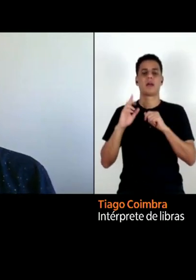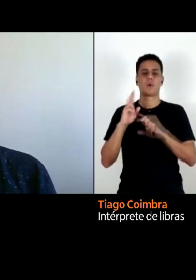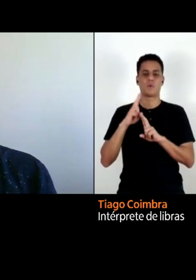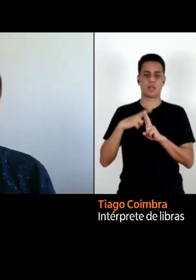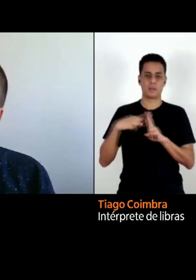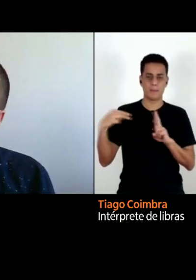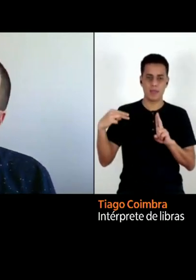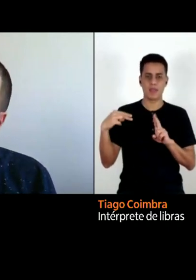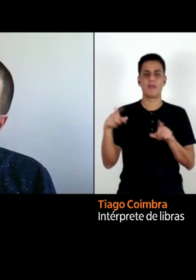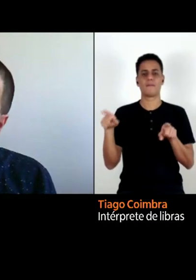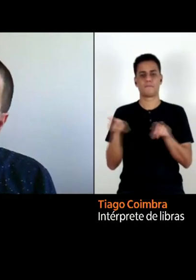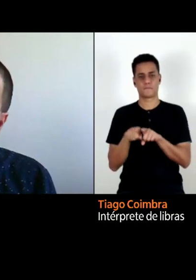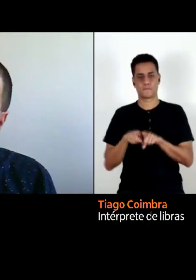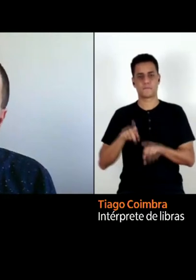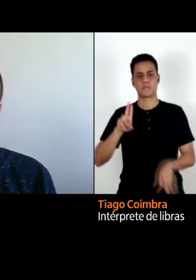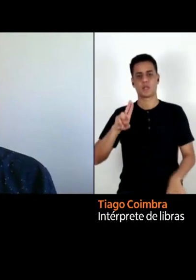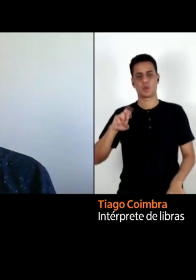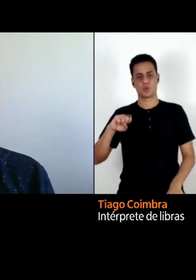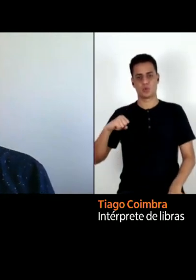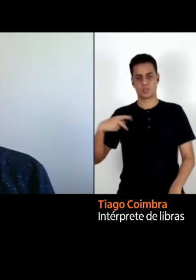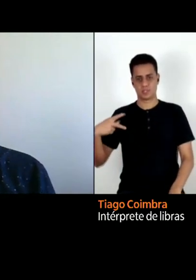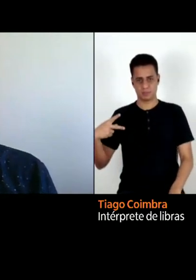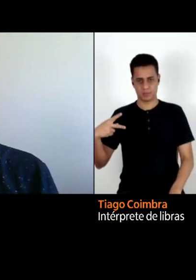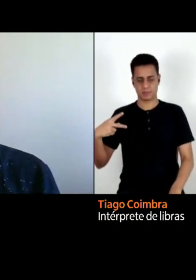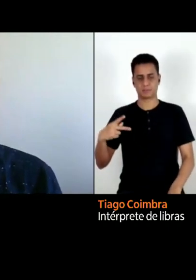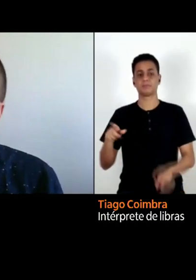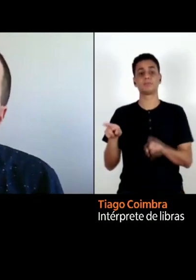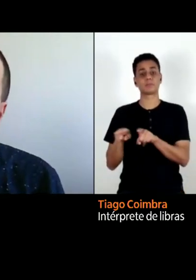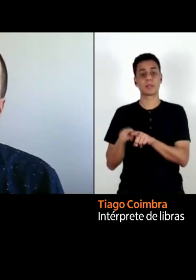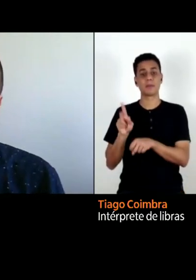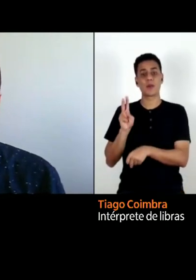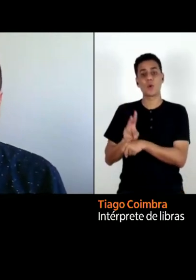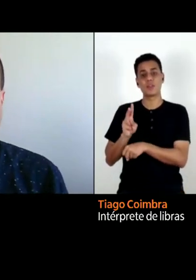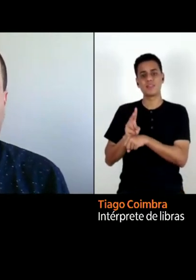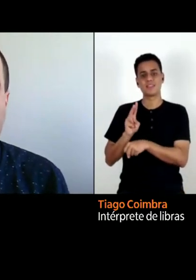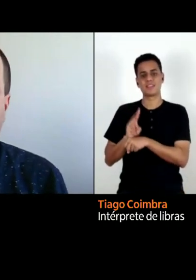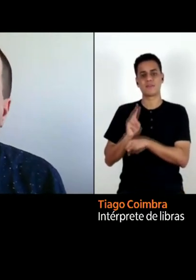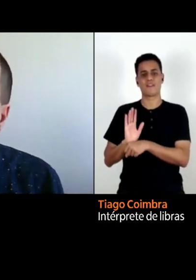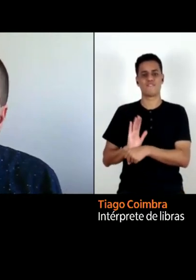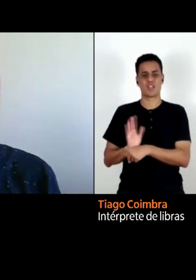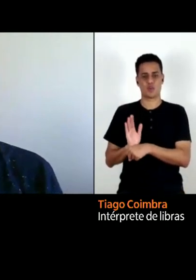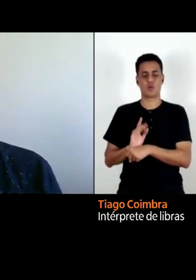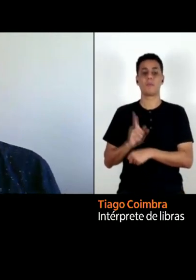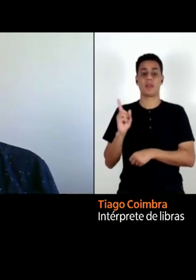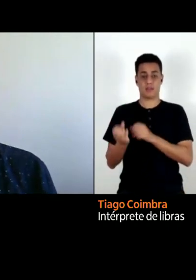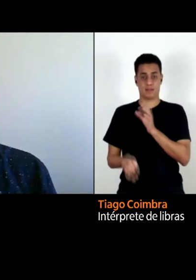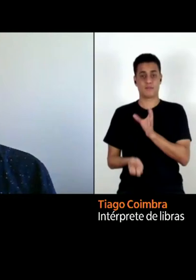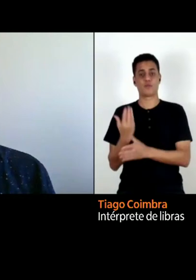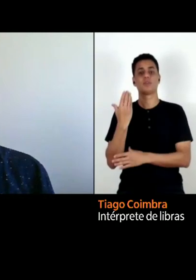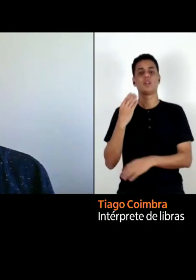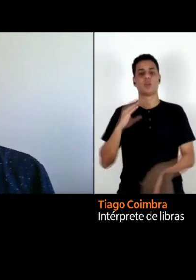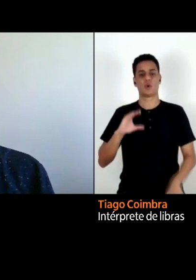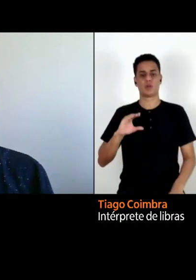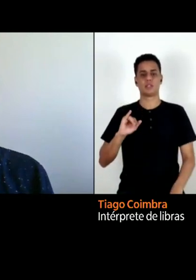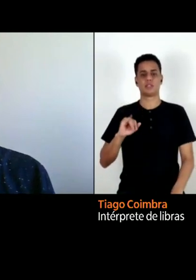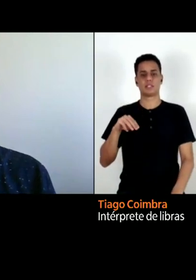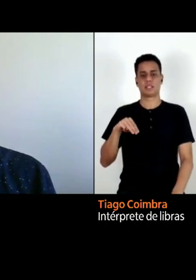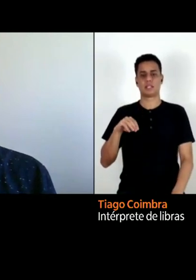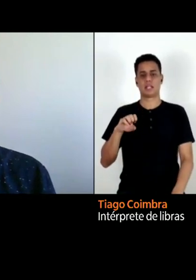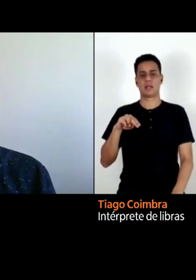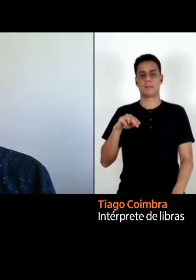USP, e a preservação de filmes, ele foi um dos fundadores da Cinemateca Brasileira, Paulo Emílio